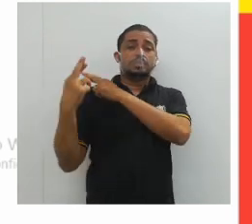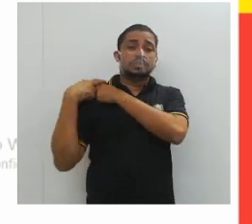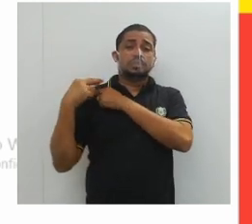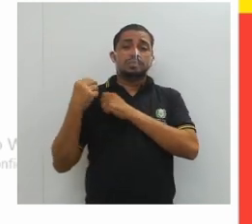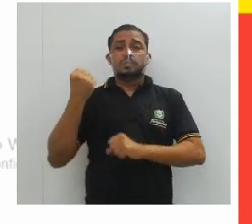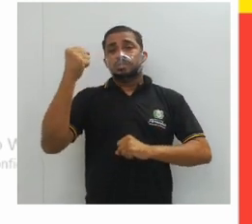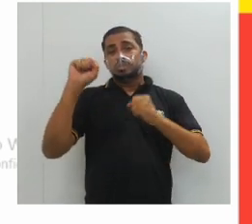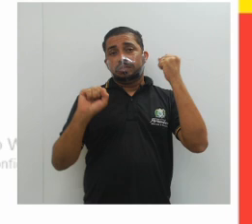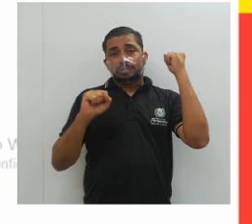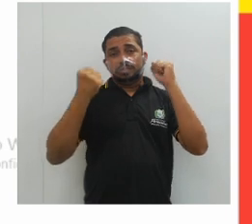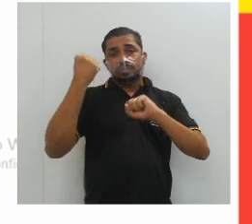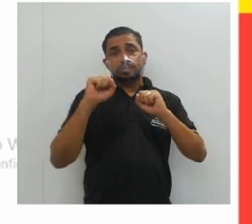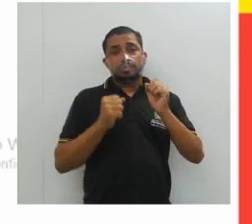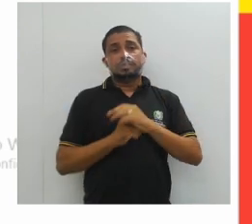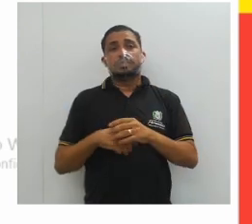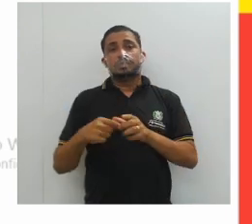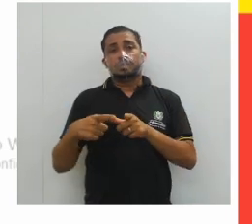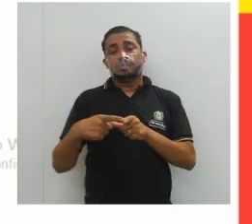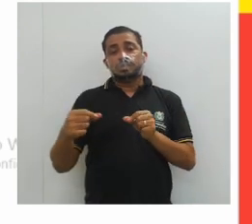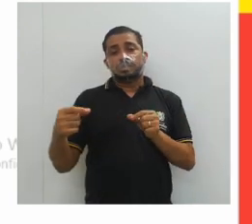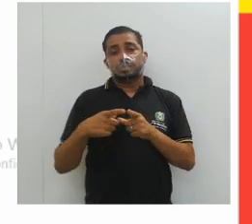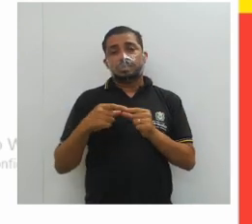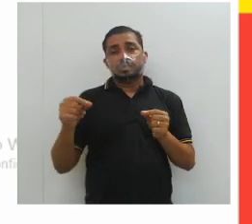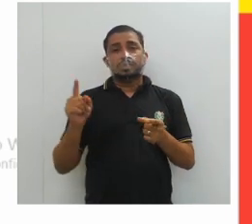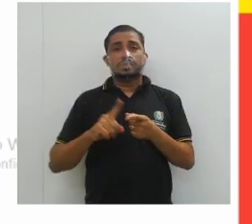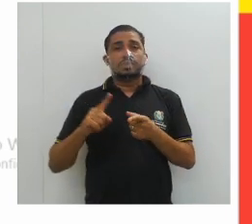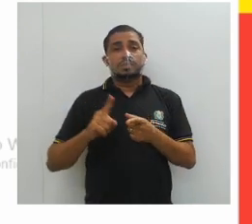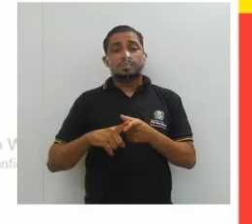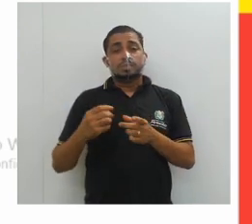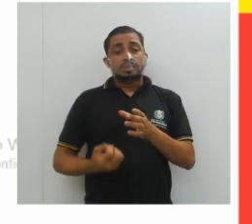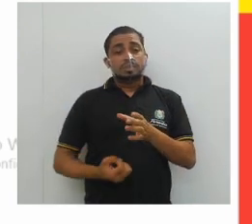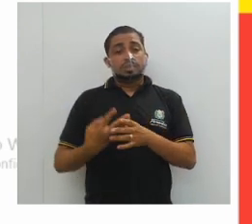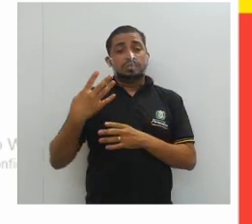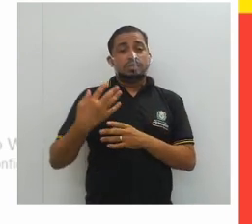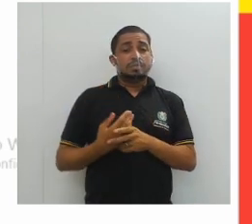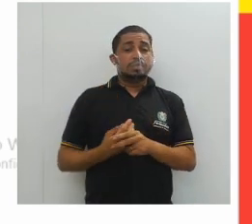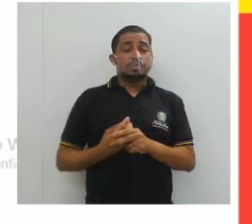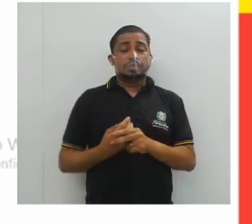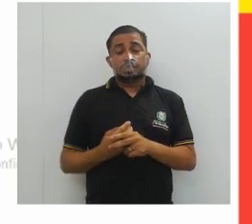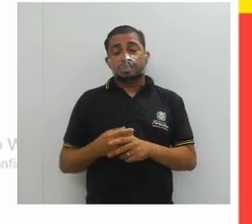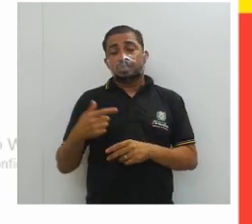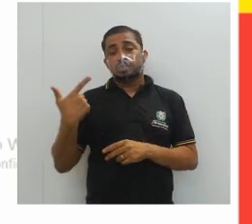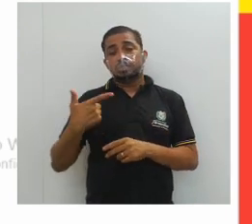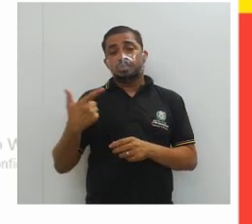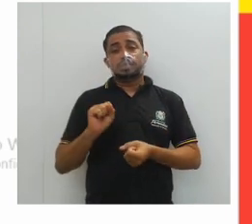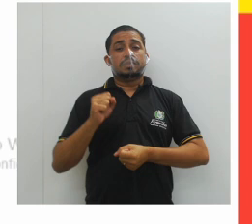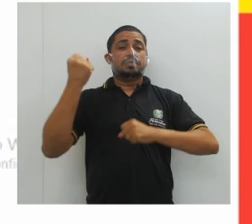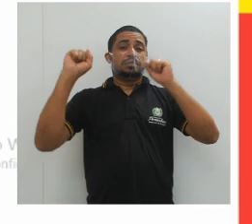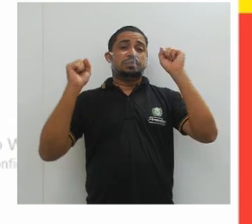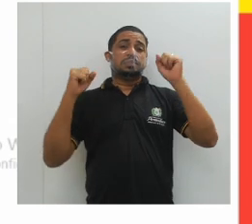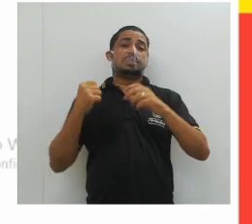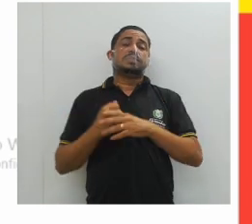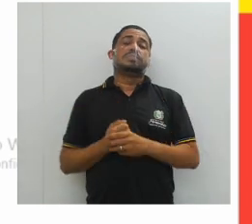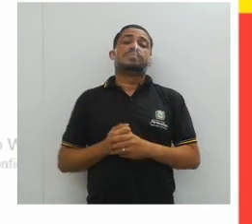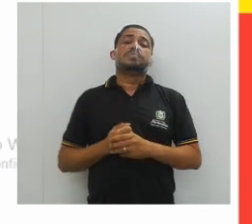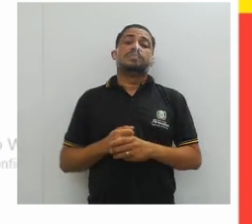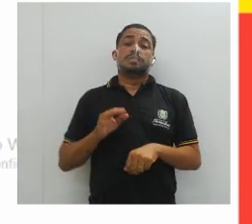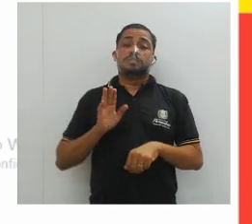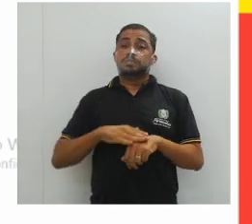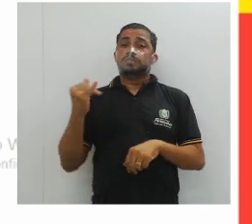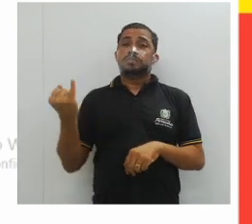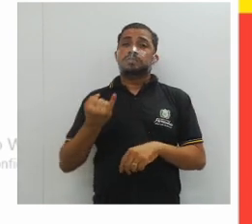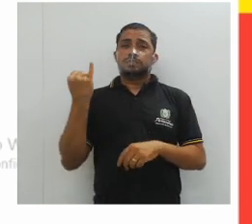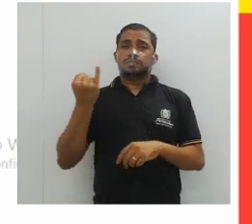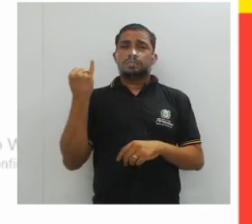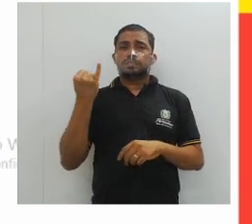do Japão. Uma das invenções aí relacionadas à segunda revolução industrial, uma das invenções mais